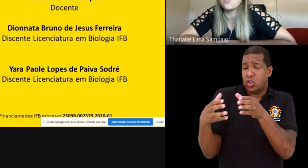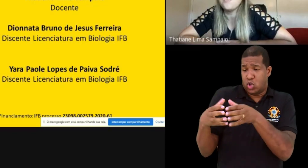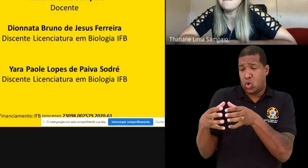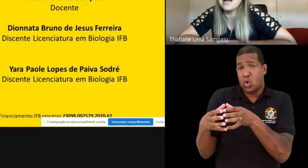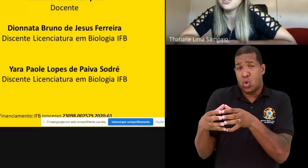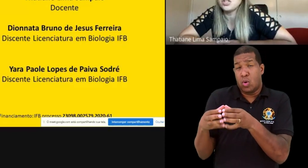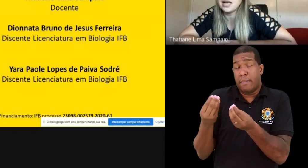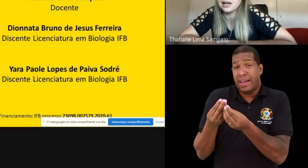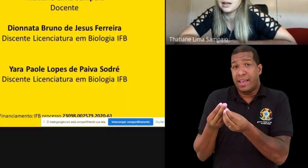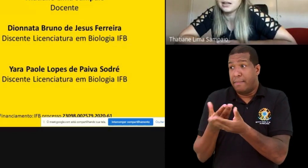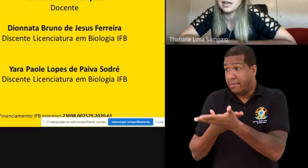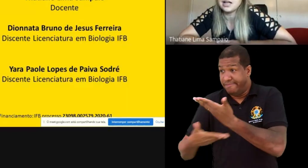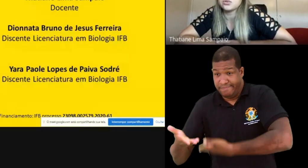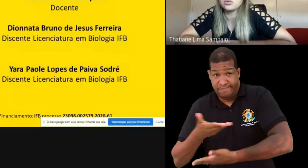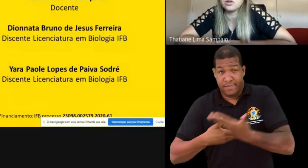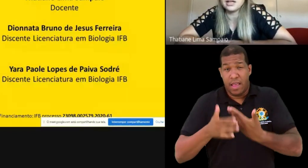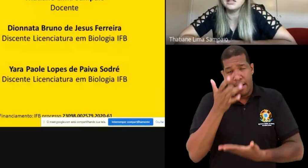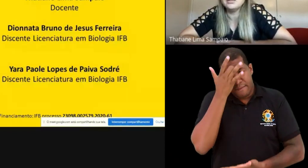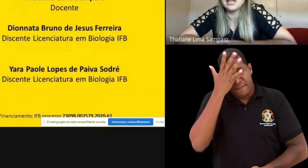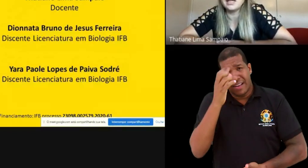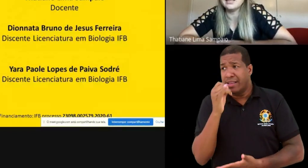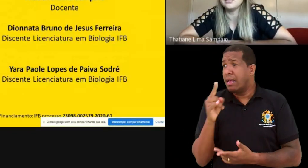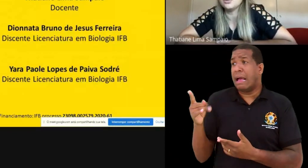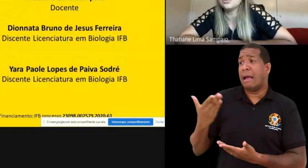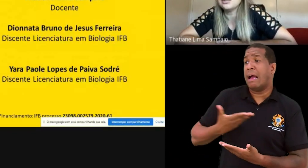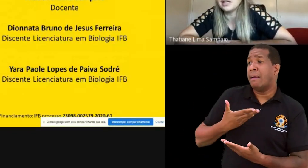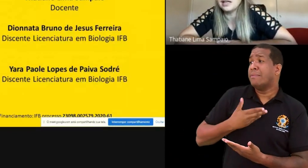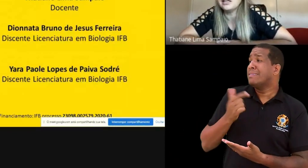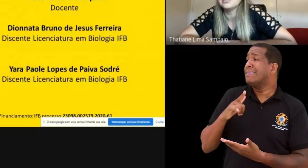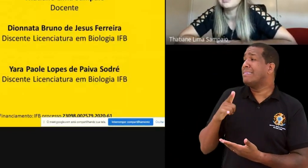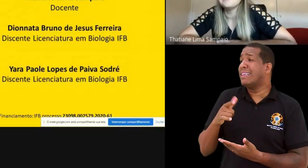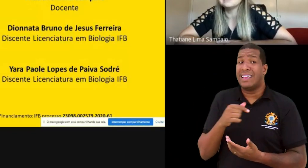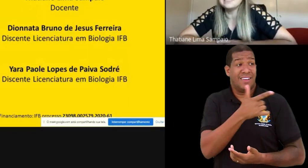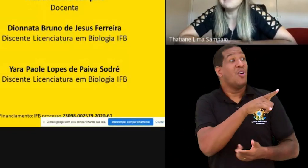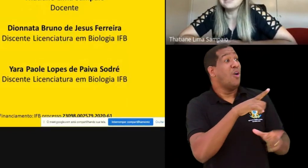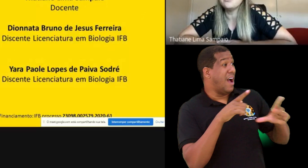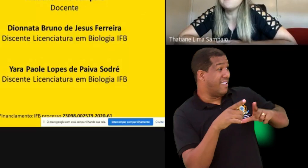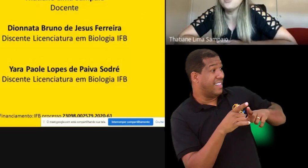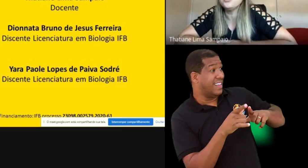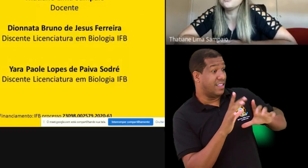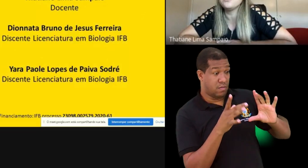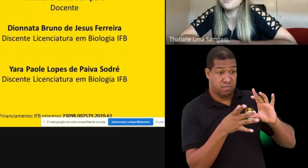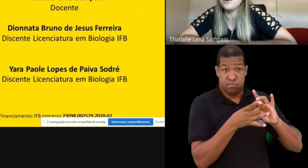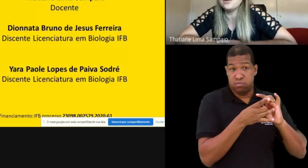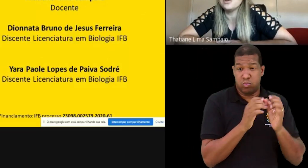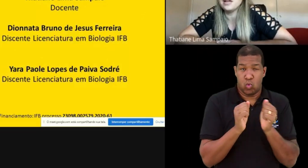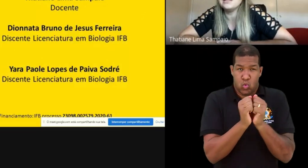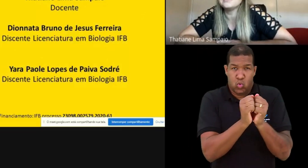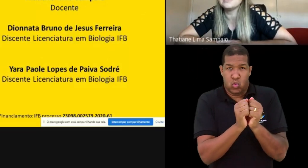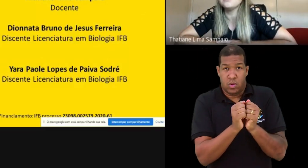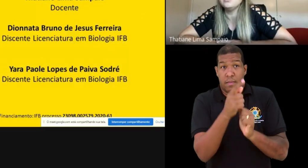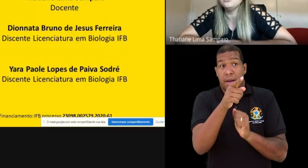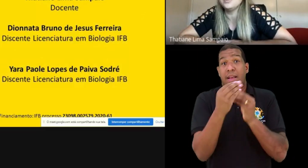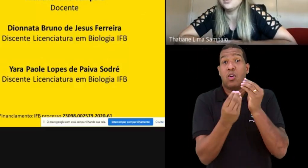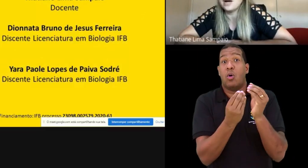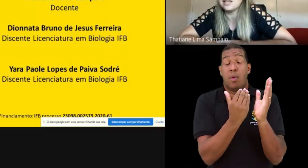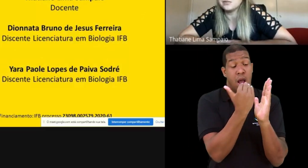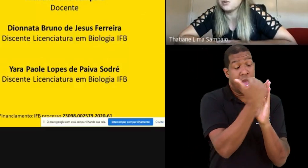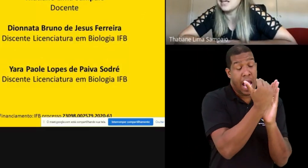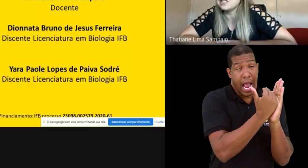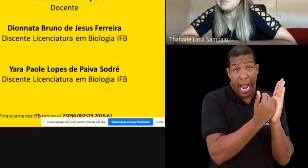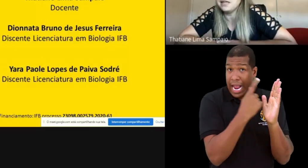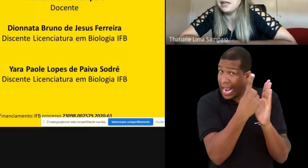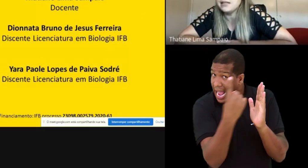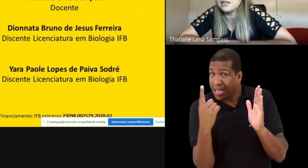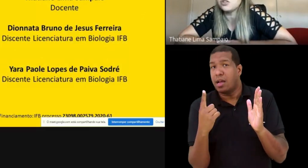para compartilhar, caso um colega não tenha e outro tem. Mas lembra que o portfólio, eles são individuais,